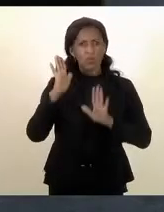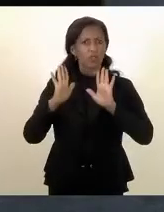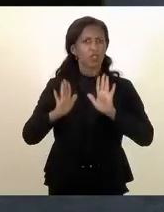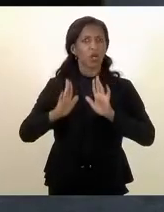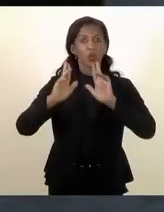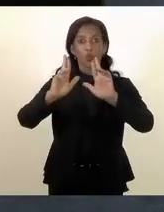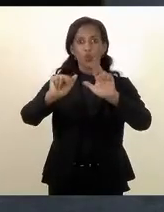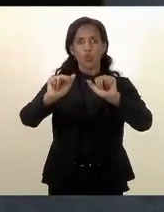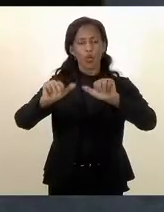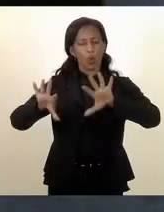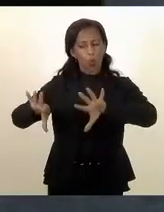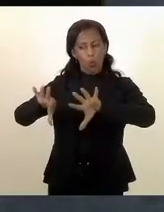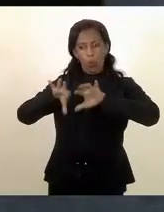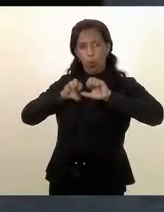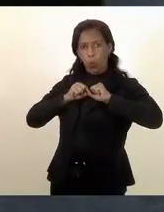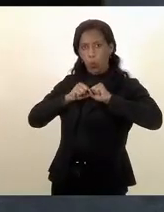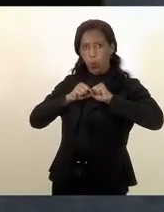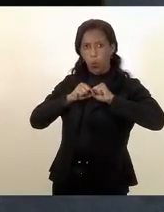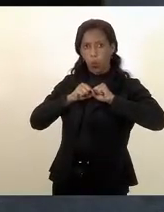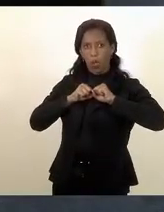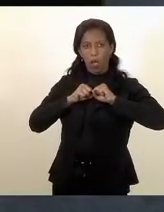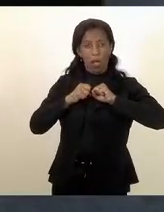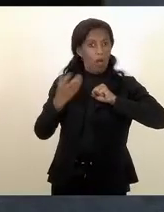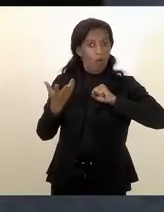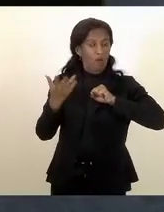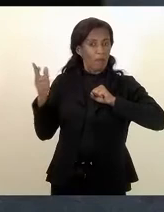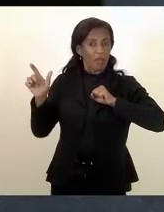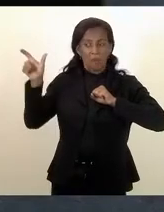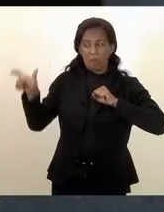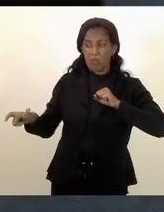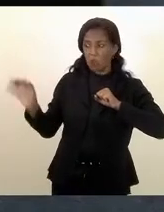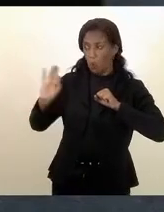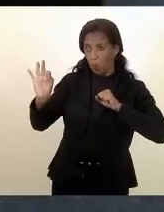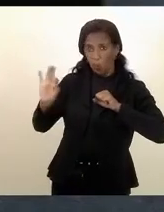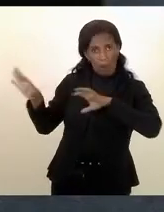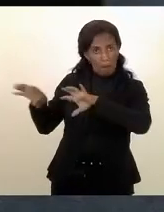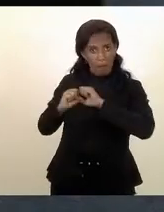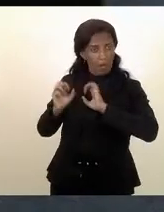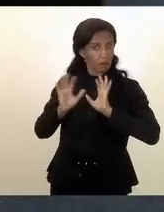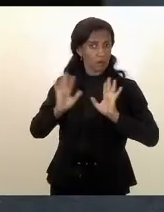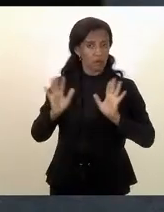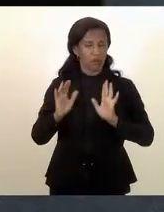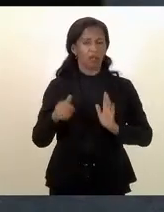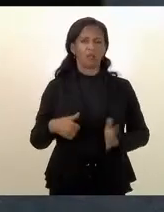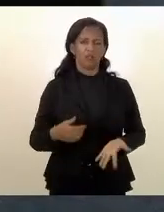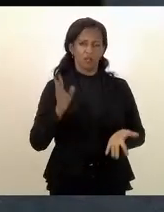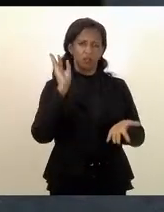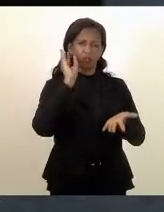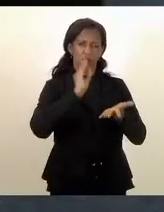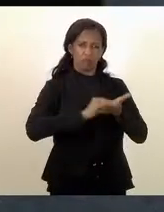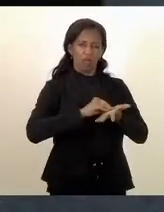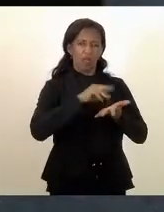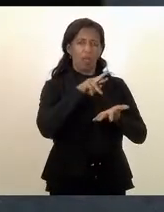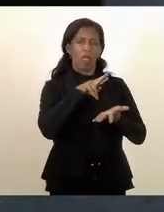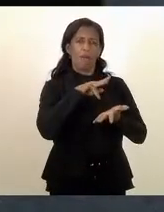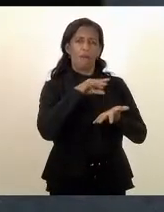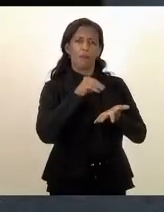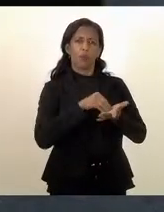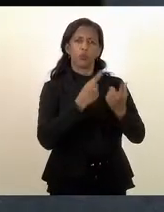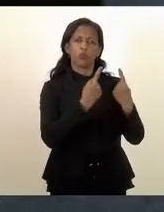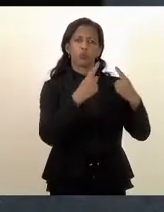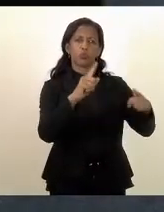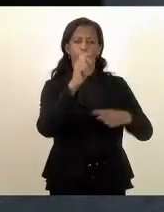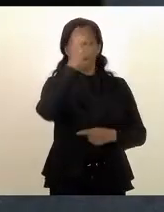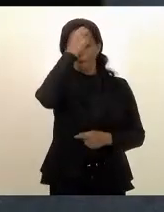nunca vão ser contaminadas por aqueles que não tomaram então protocolei nessa casa uma moção de repúdio ao prefeito Eduardo Paes tá